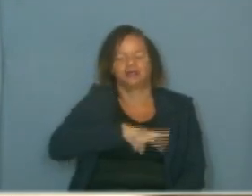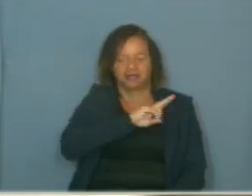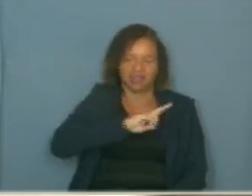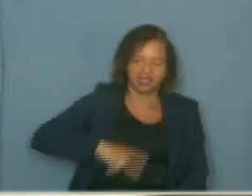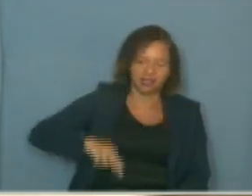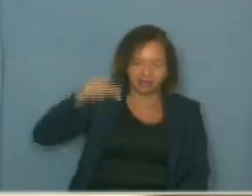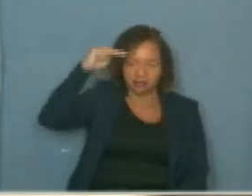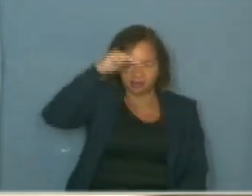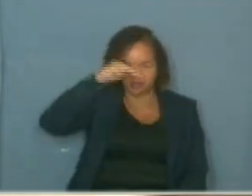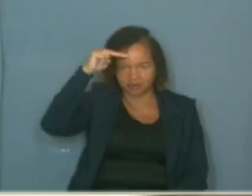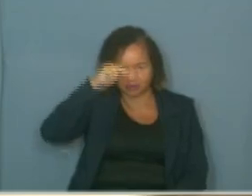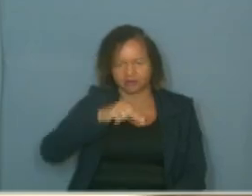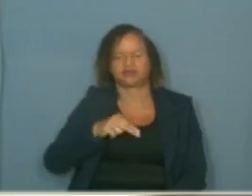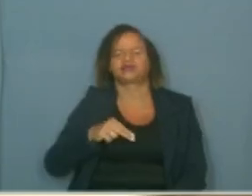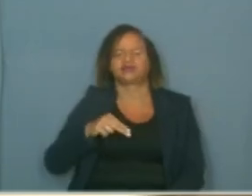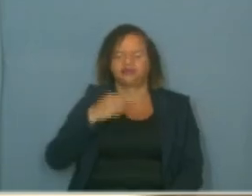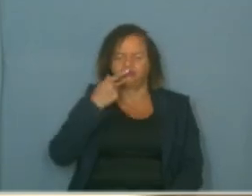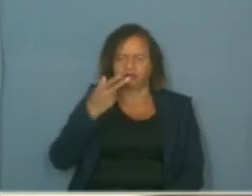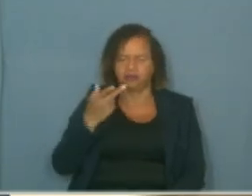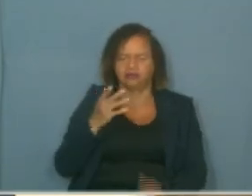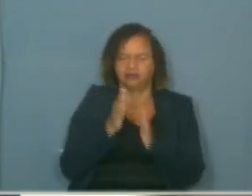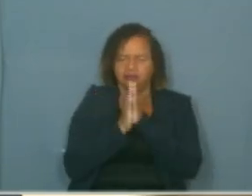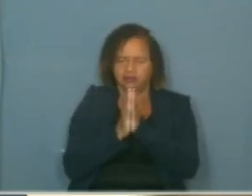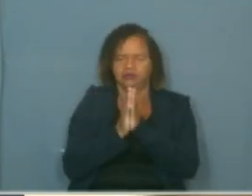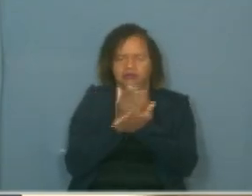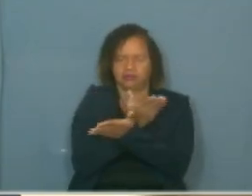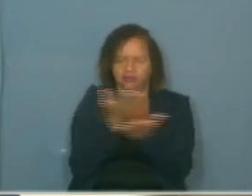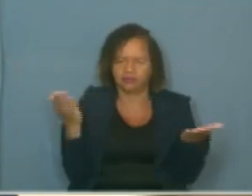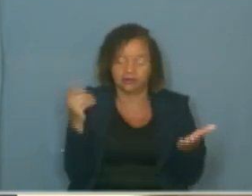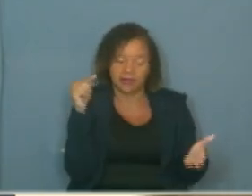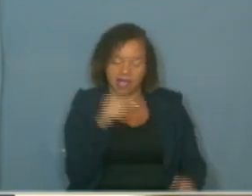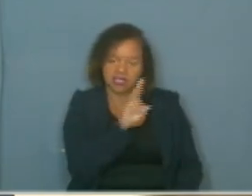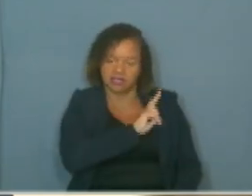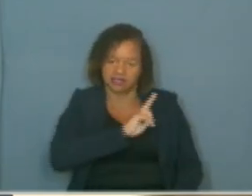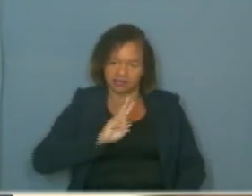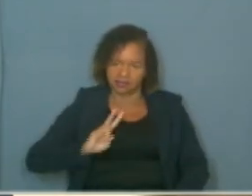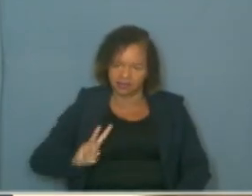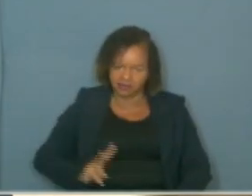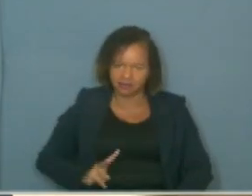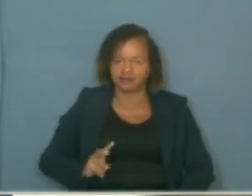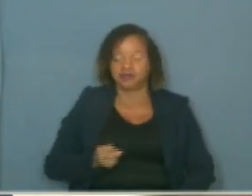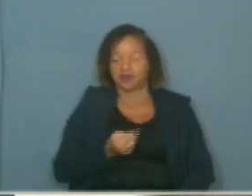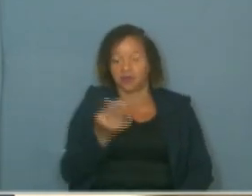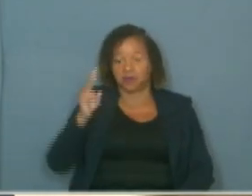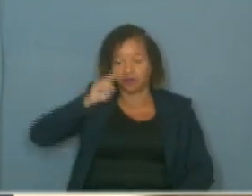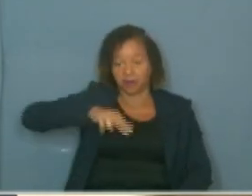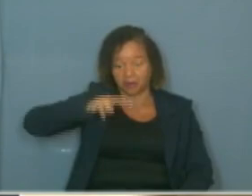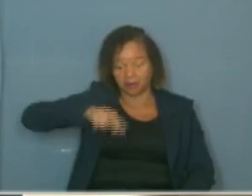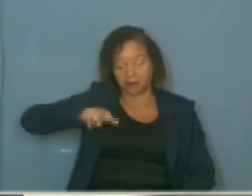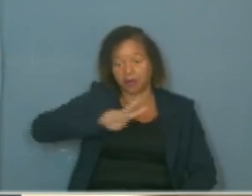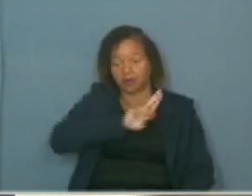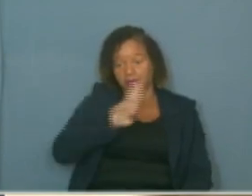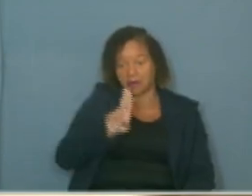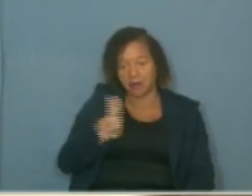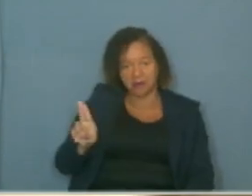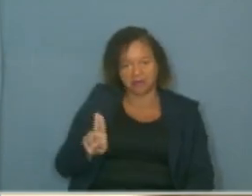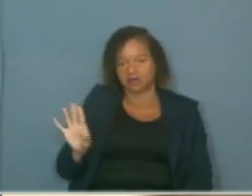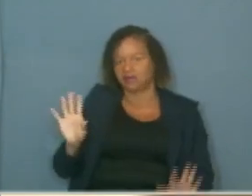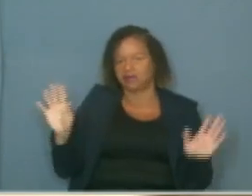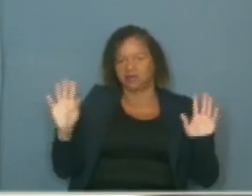Eu ratifico e repito, Vossas Excelências, esses vereadores e vereadoras dos quais eu li o nome, não